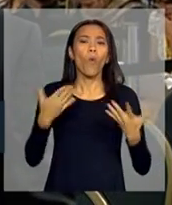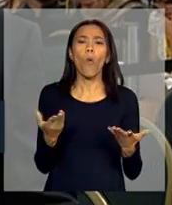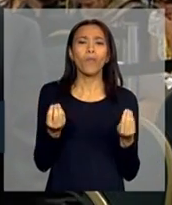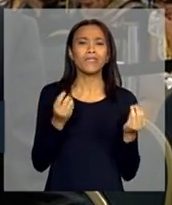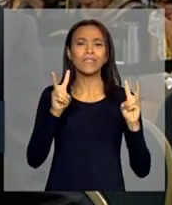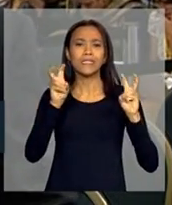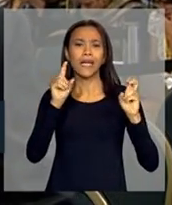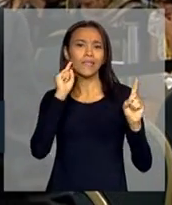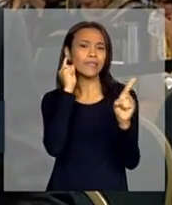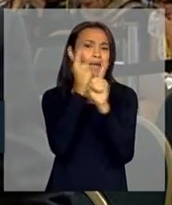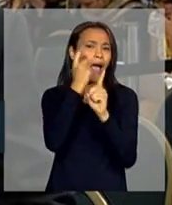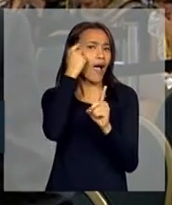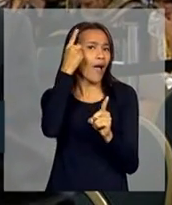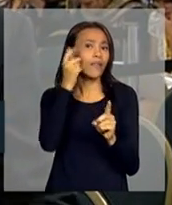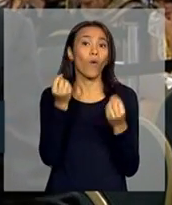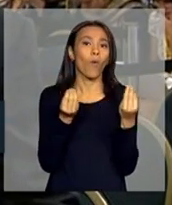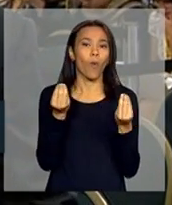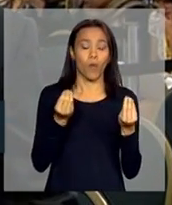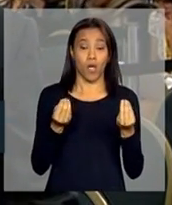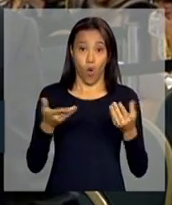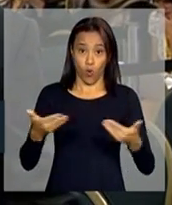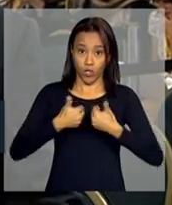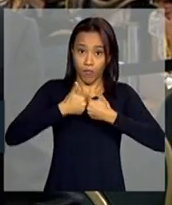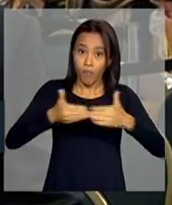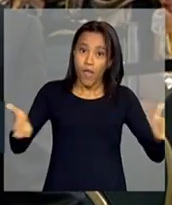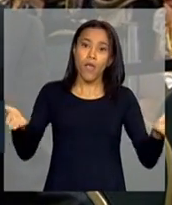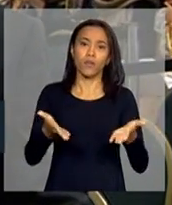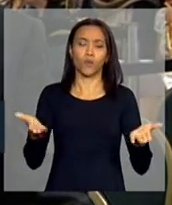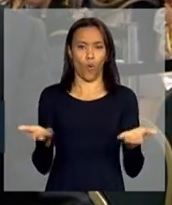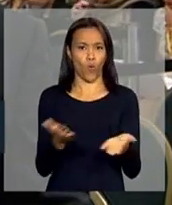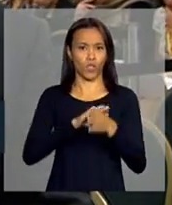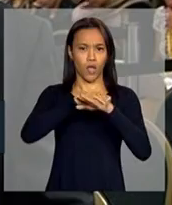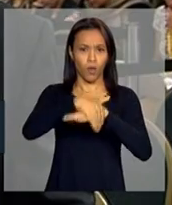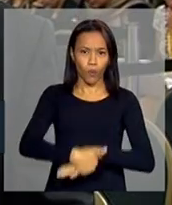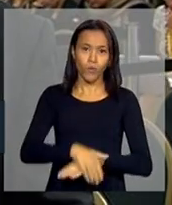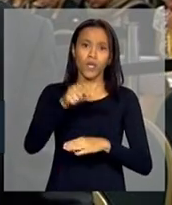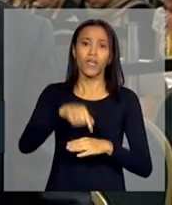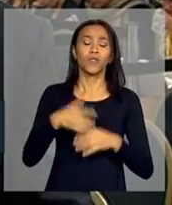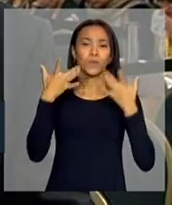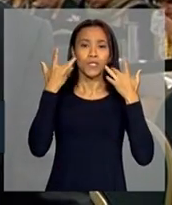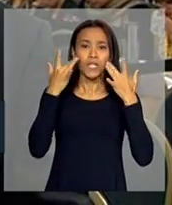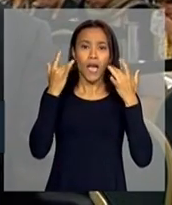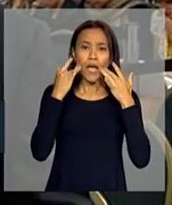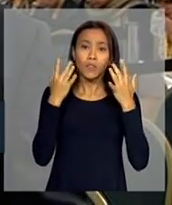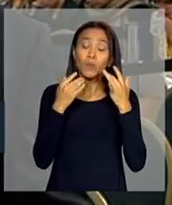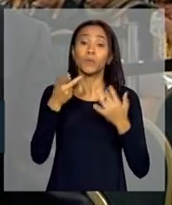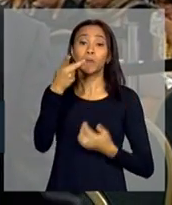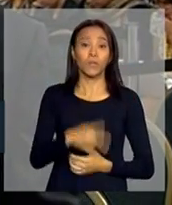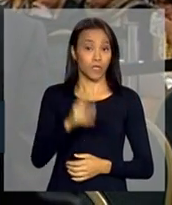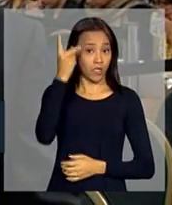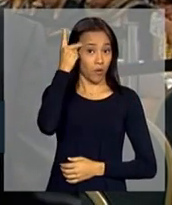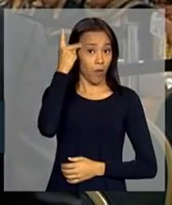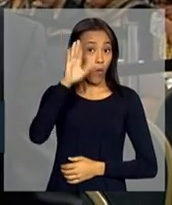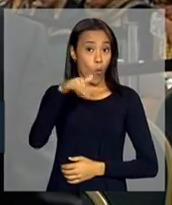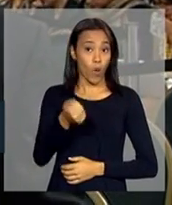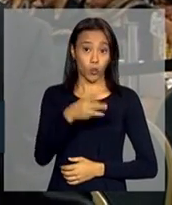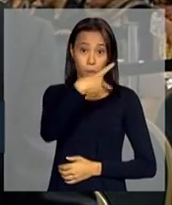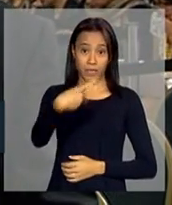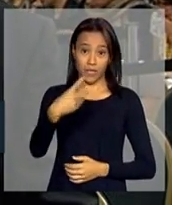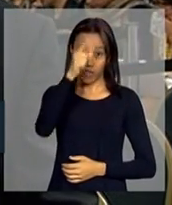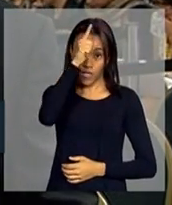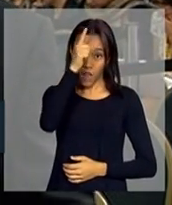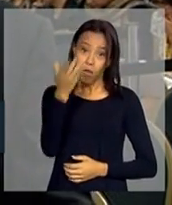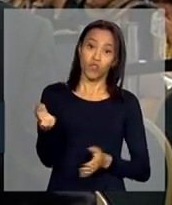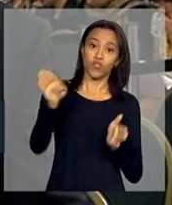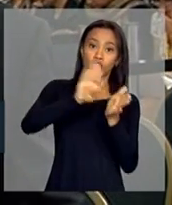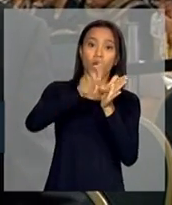encontram a abertura oficial dessa temporada acontece hoje à noite aqui no Teatro Municipal de São Paulo quando o presidente da Alemanha yoar